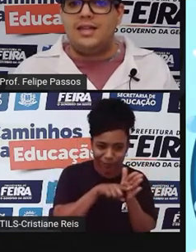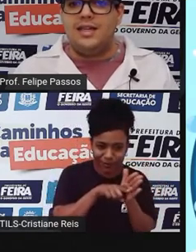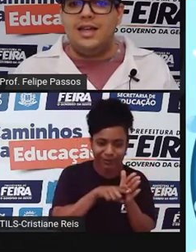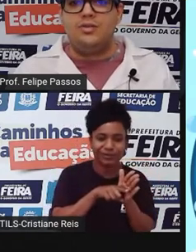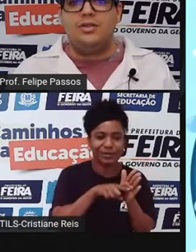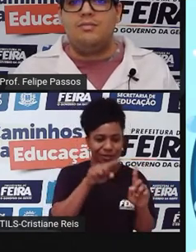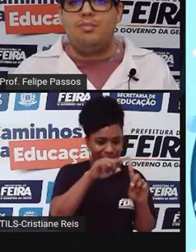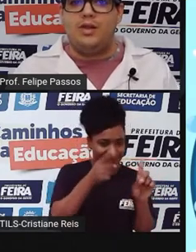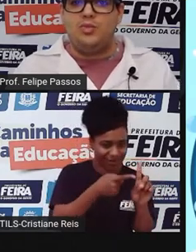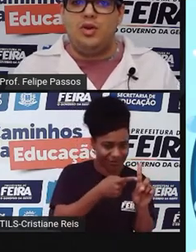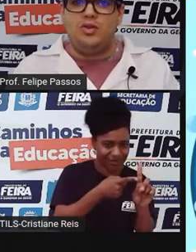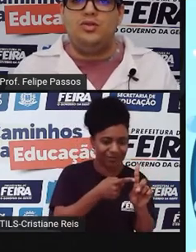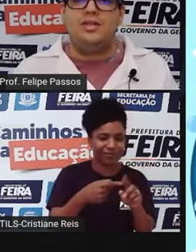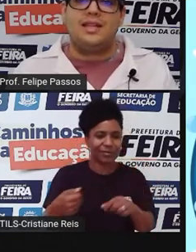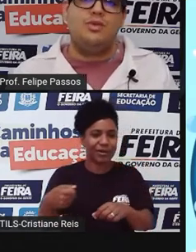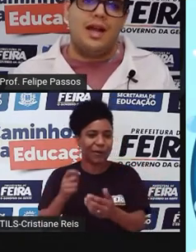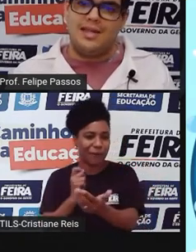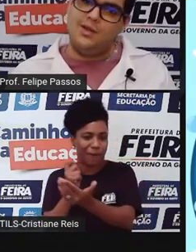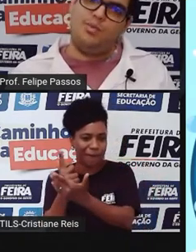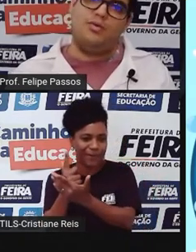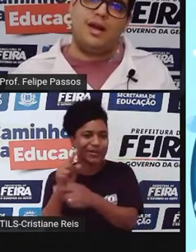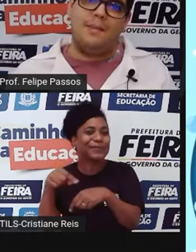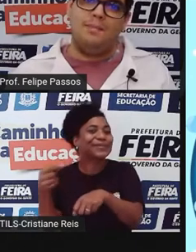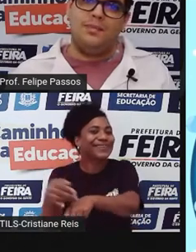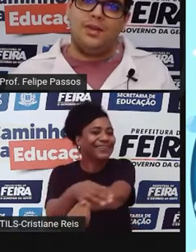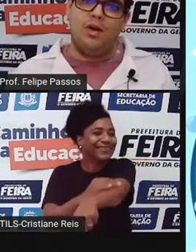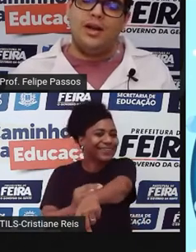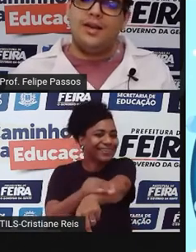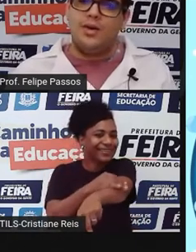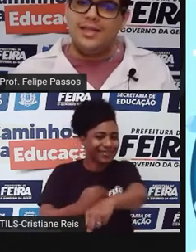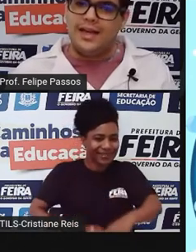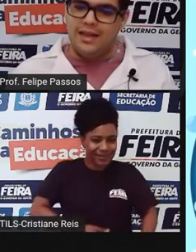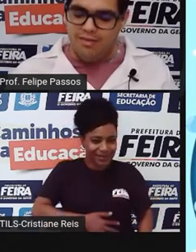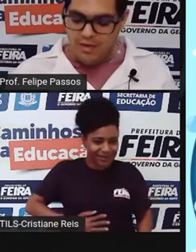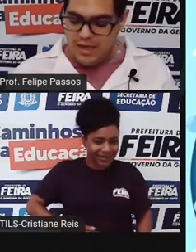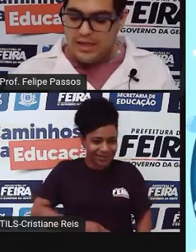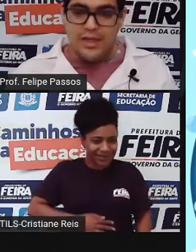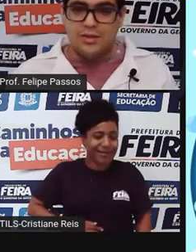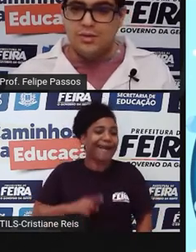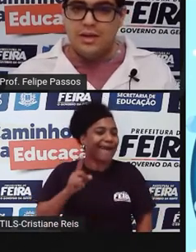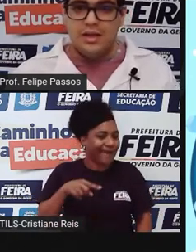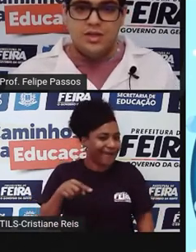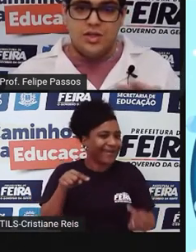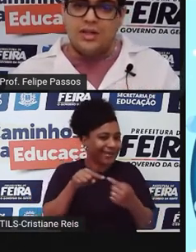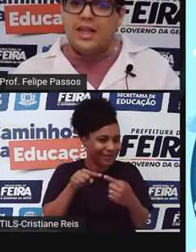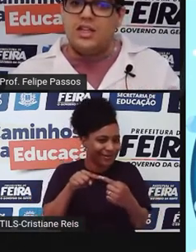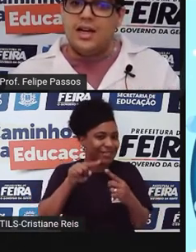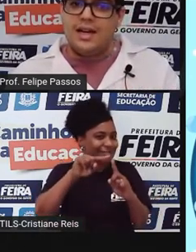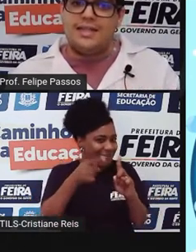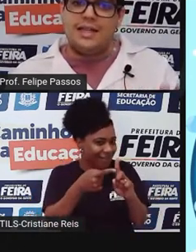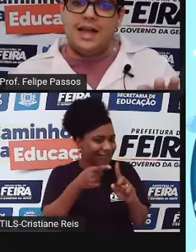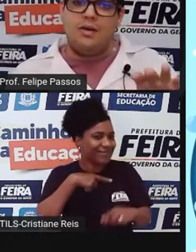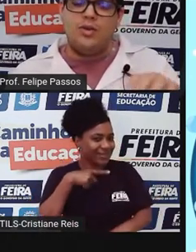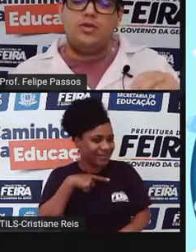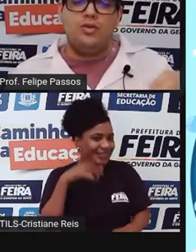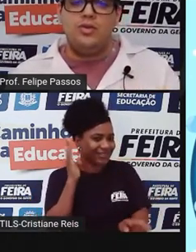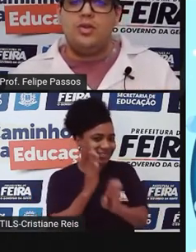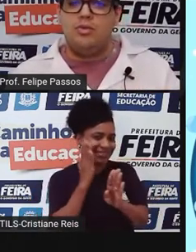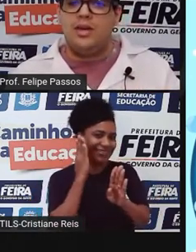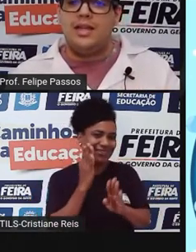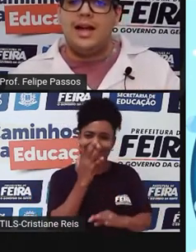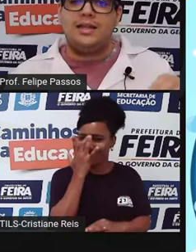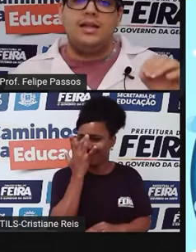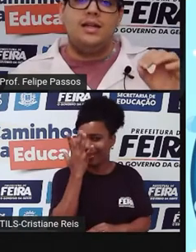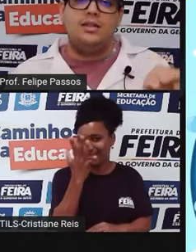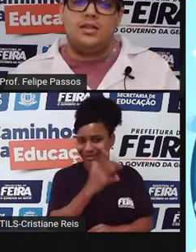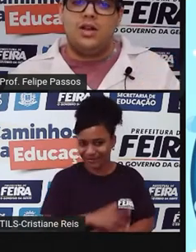frequência de acertos pelos produtos que as mulheres iam procurar. Olha que coisa incrível. Isso só tende a crescer, tá? O estudo sobre